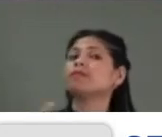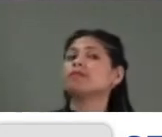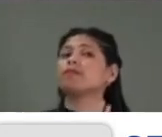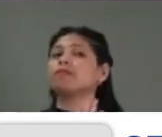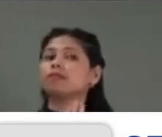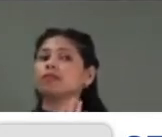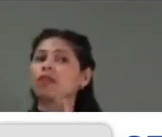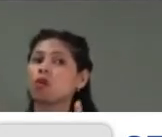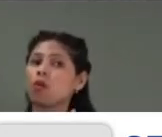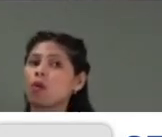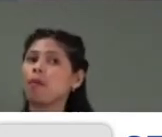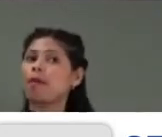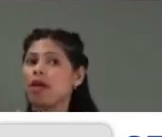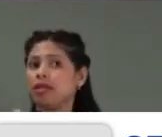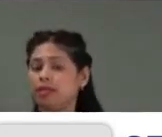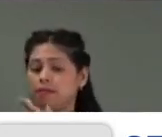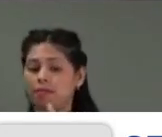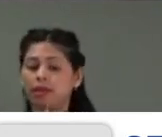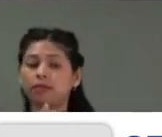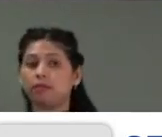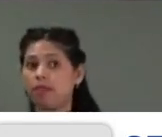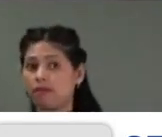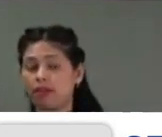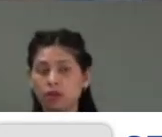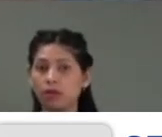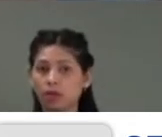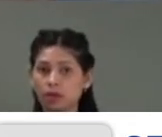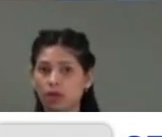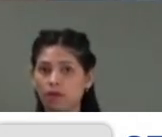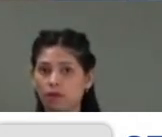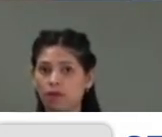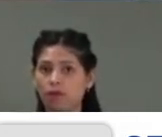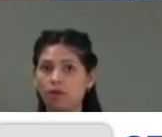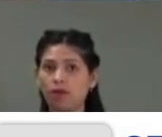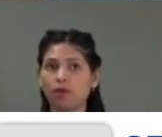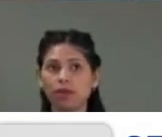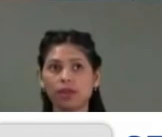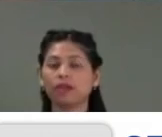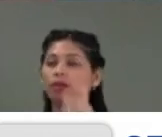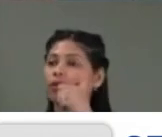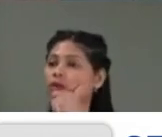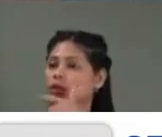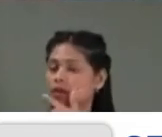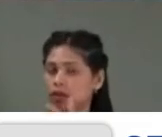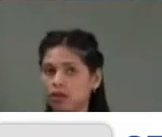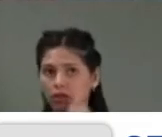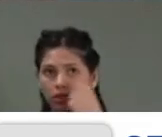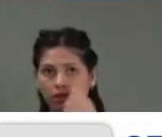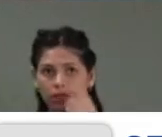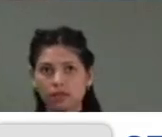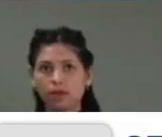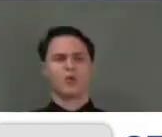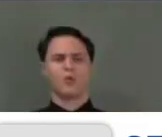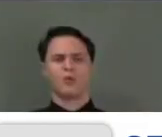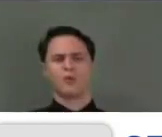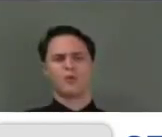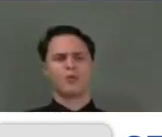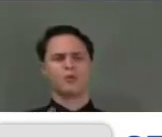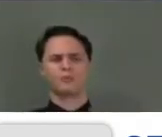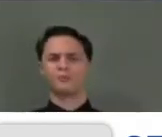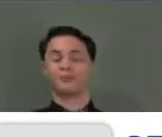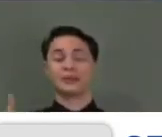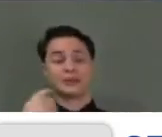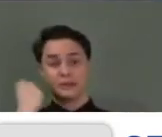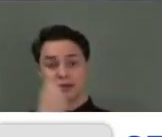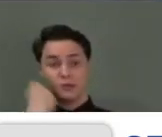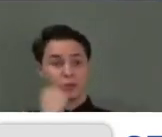organização e competências da Polícia Civil a proposta também fixa a estrutura básica da Corporação o relator